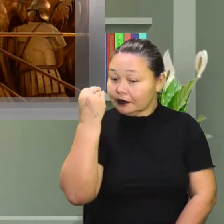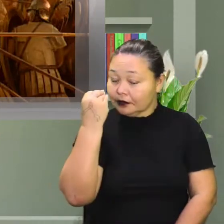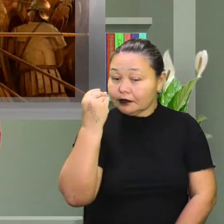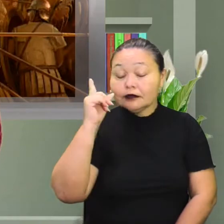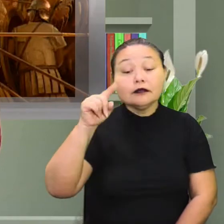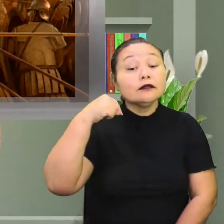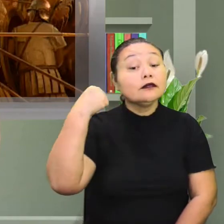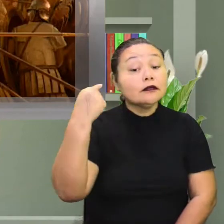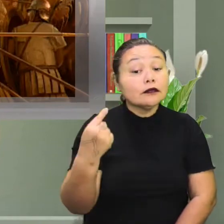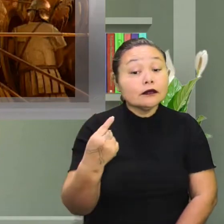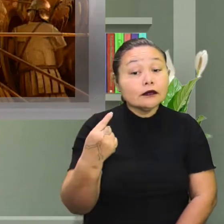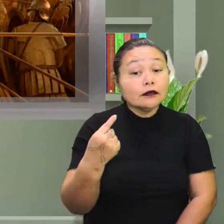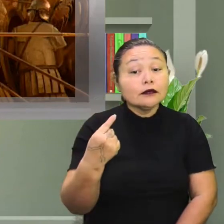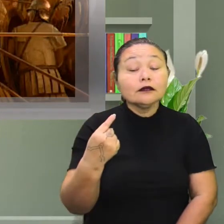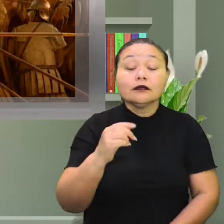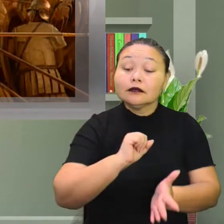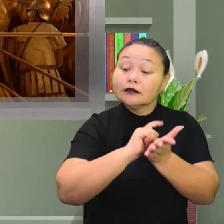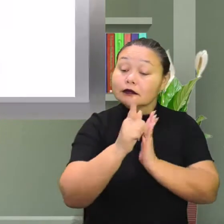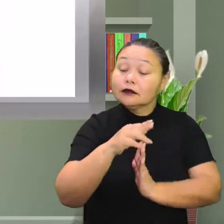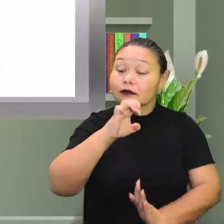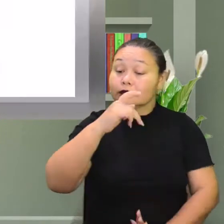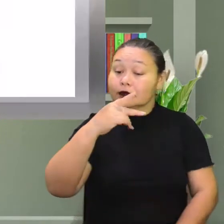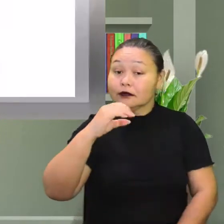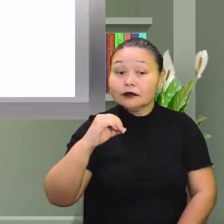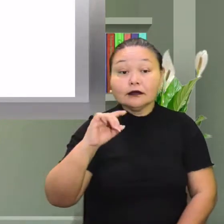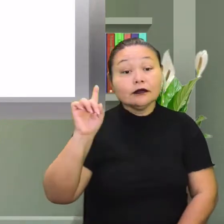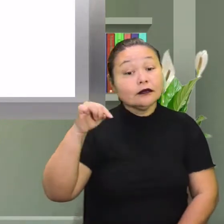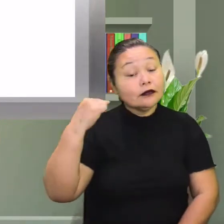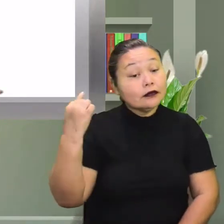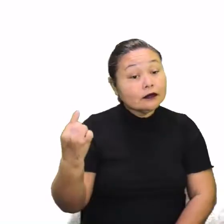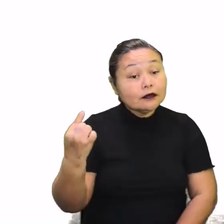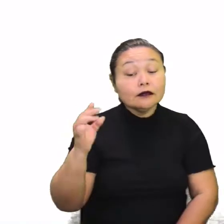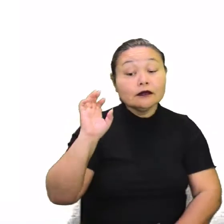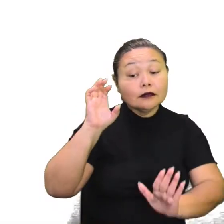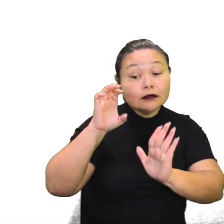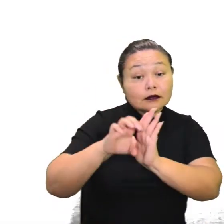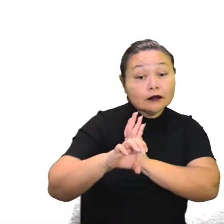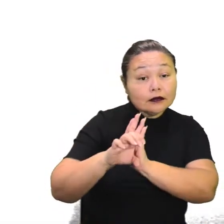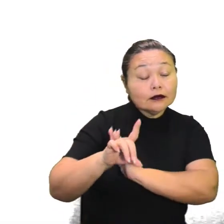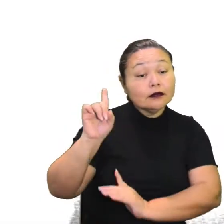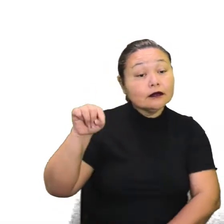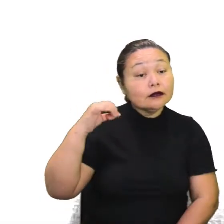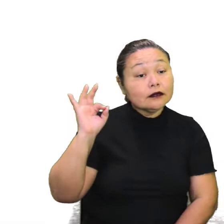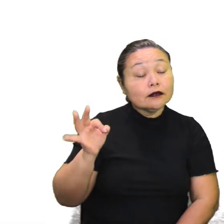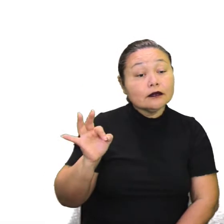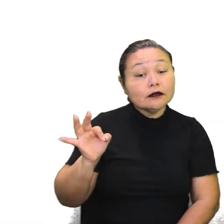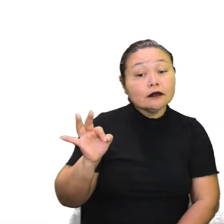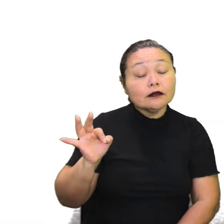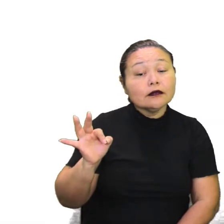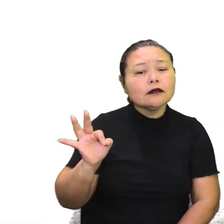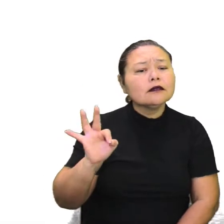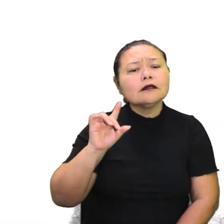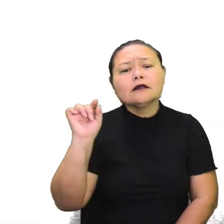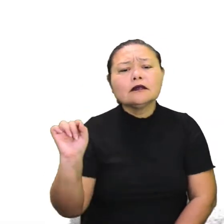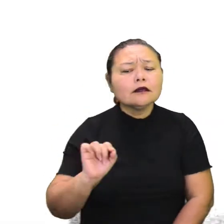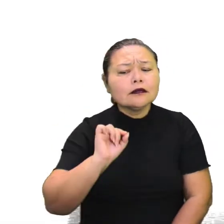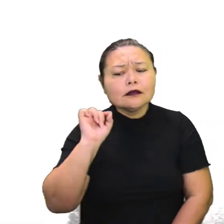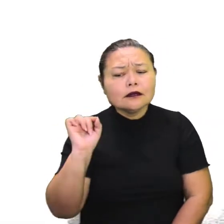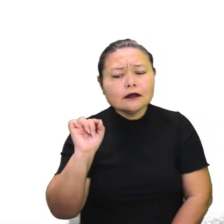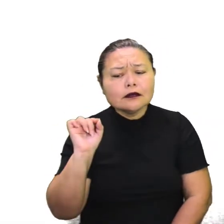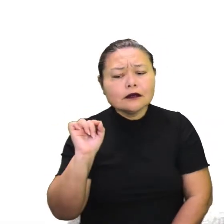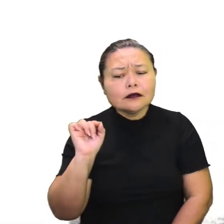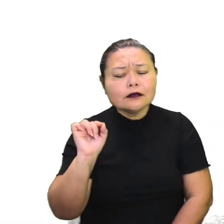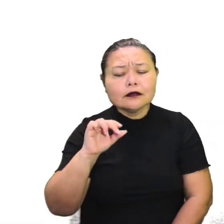vai esquecer. E aí, falando de gêneros épicos, nós vamos trazer agora para você o conceito legal, certo? O que vem a ser